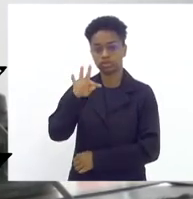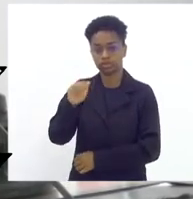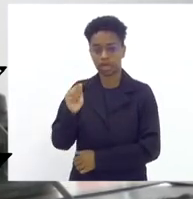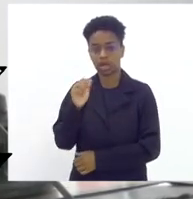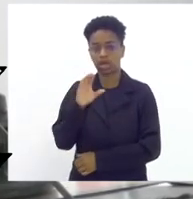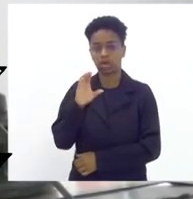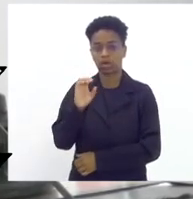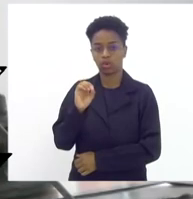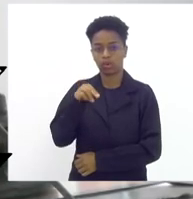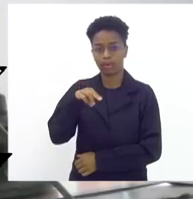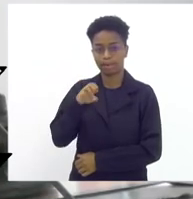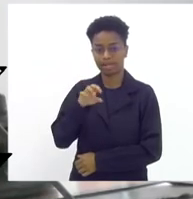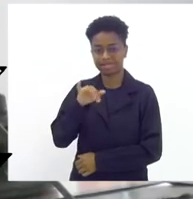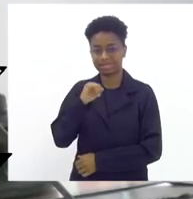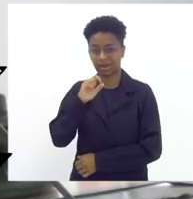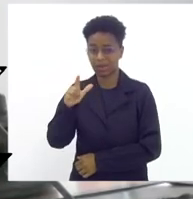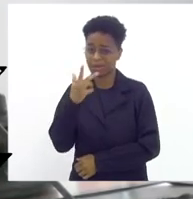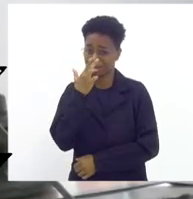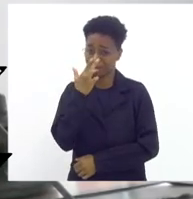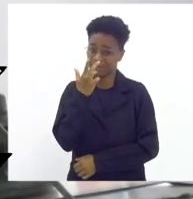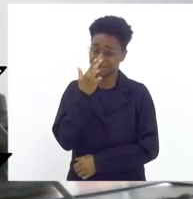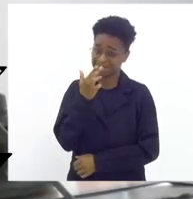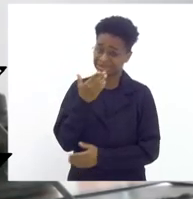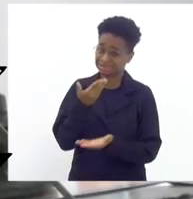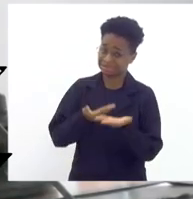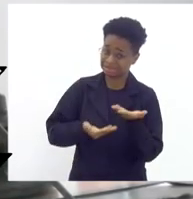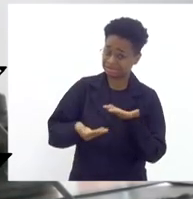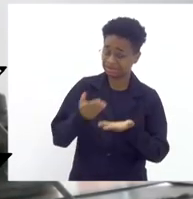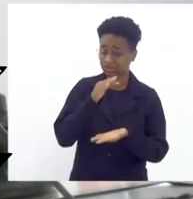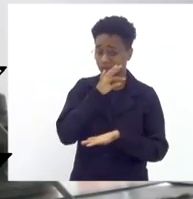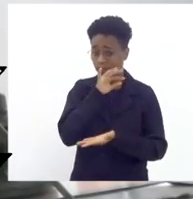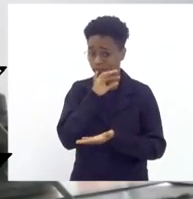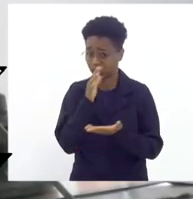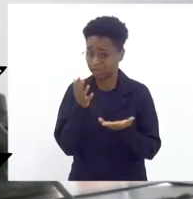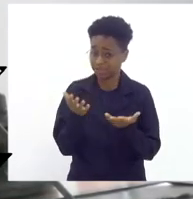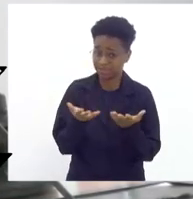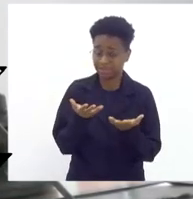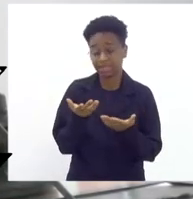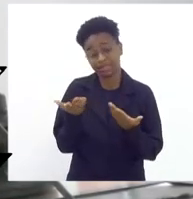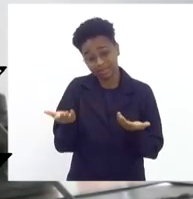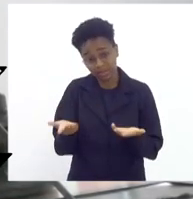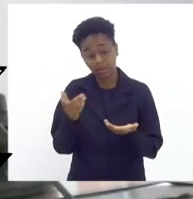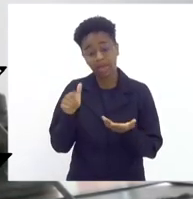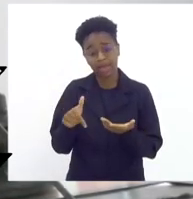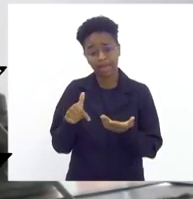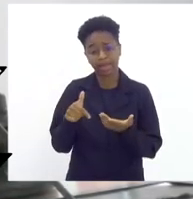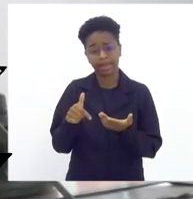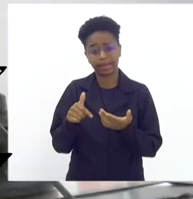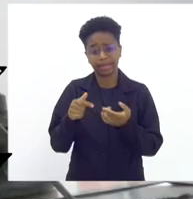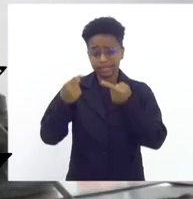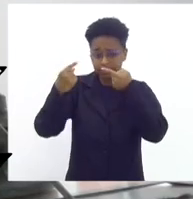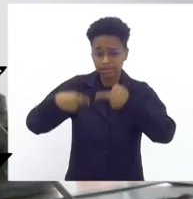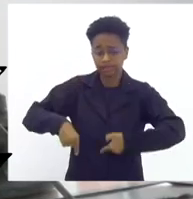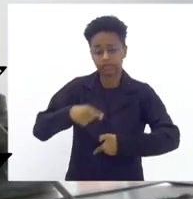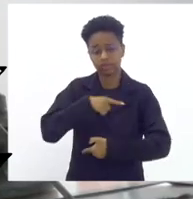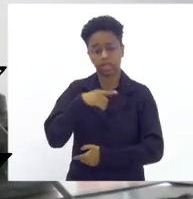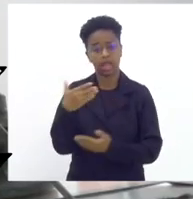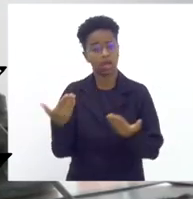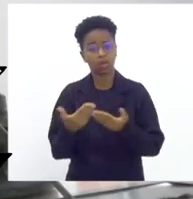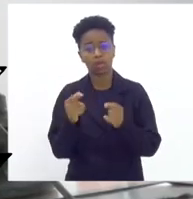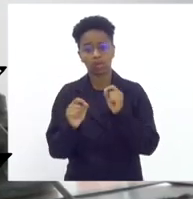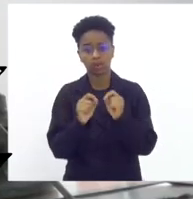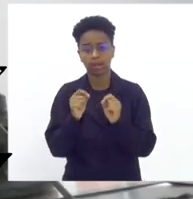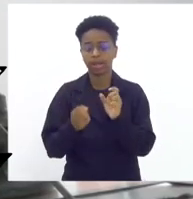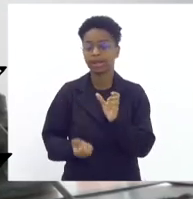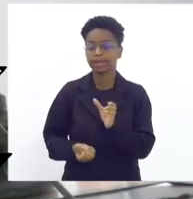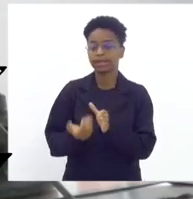mal né então eu acho que esse essa é uma grande tarefa que a gente tem nesse momento que é criar